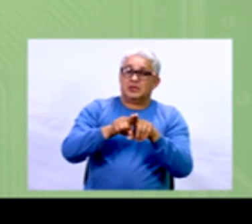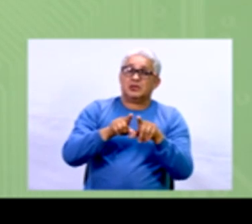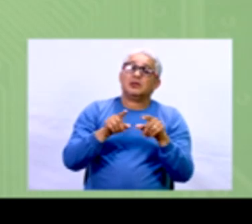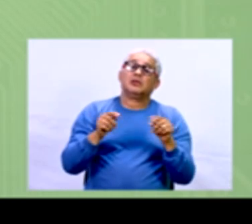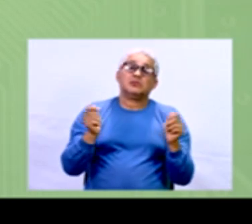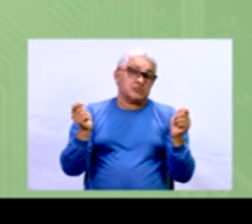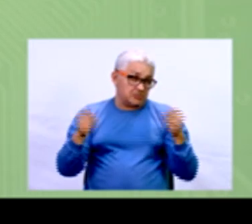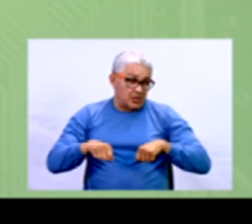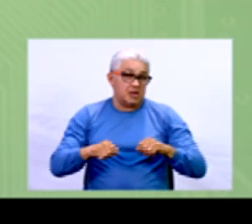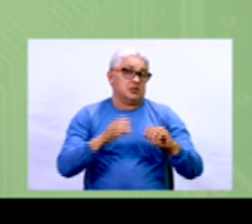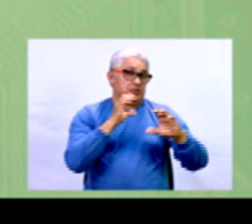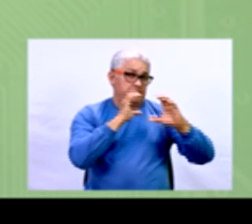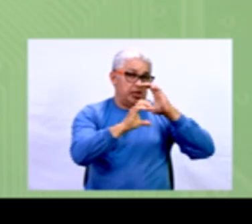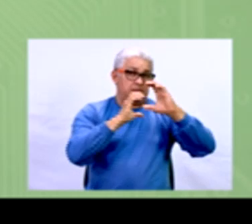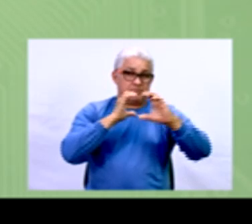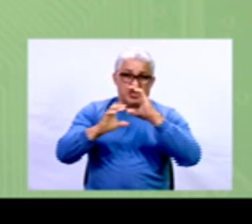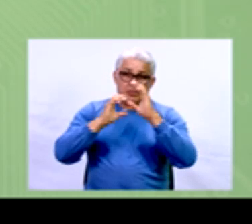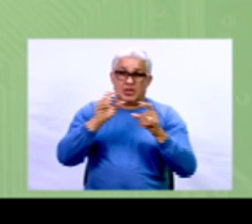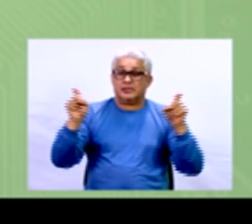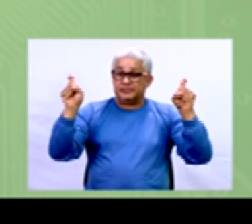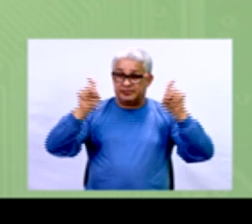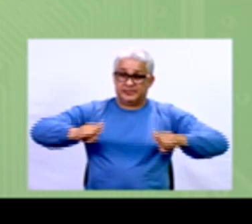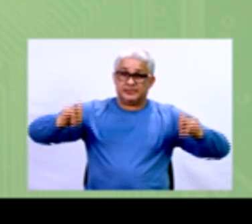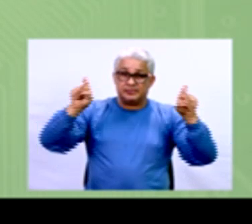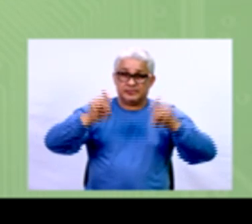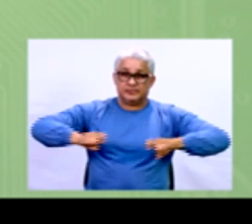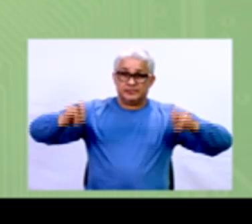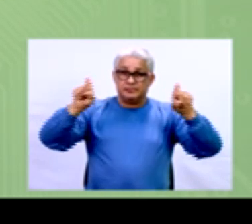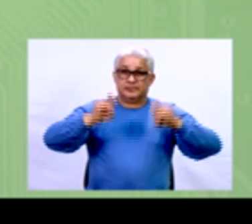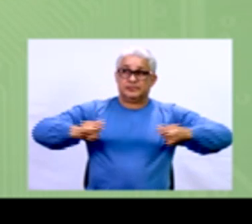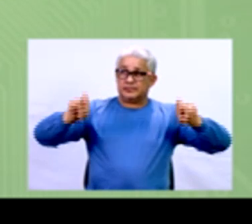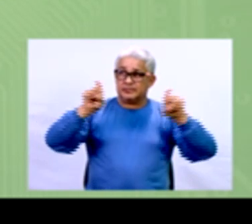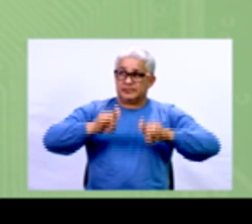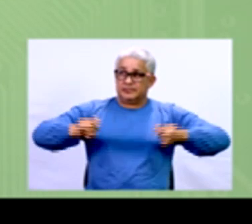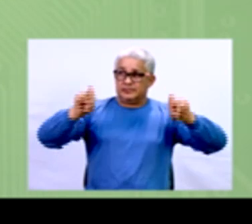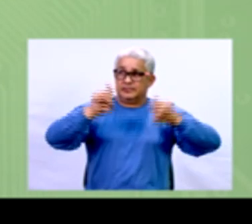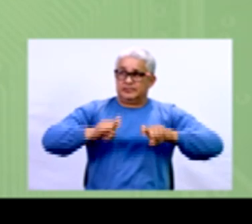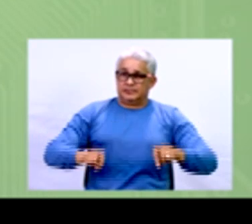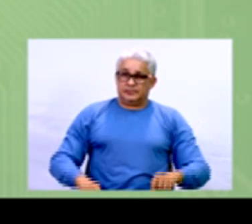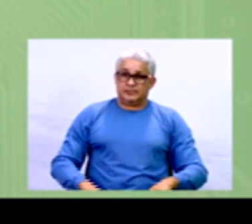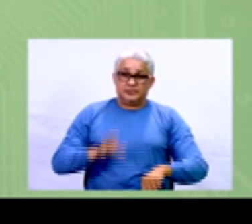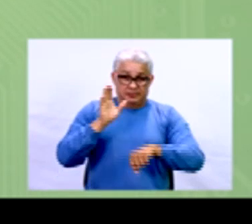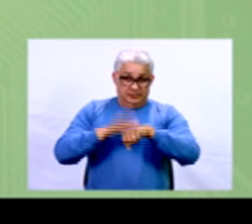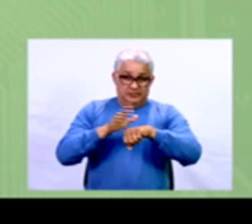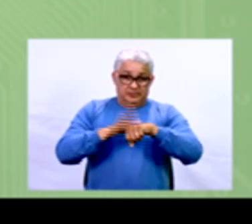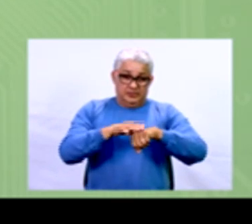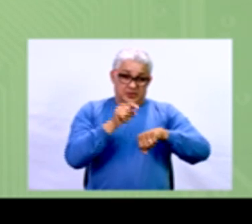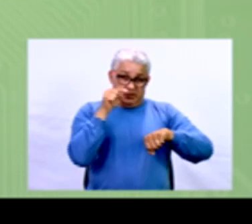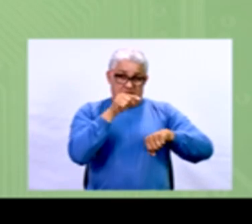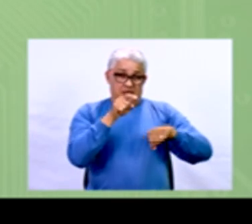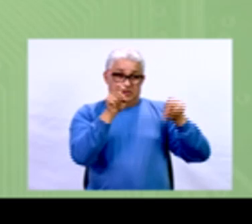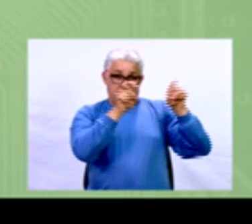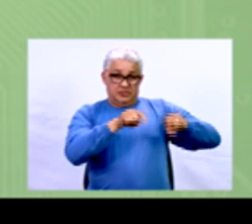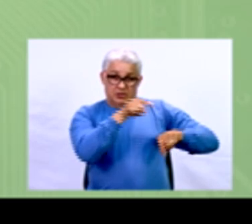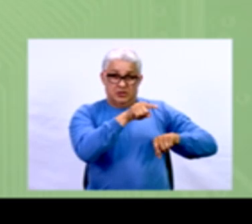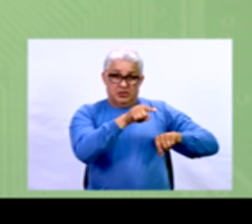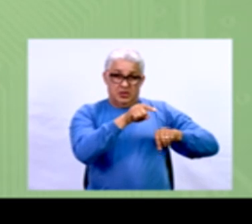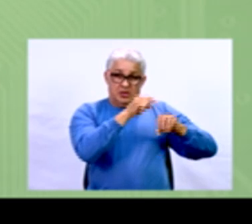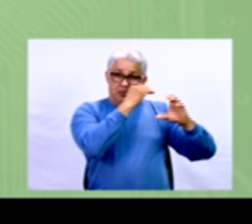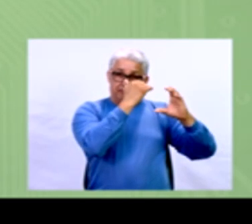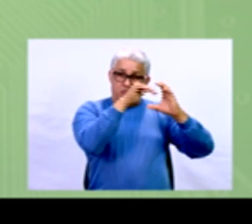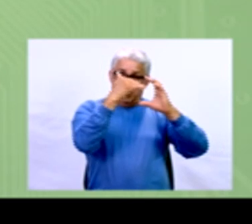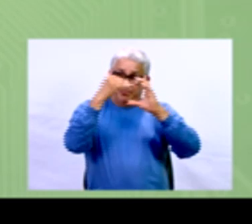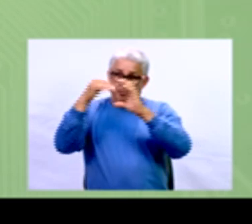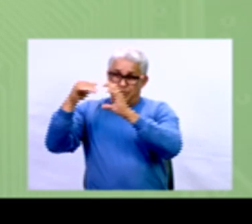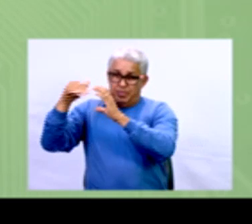é transmitida pelo computador. Então, o computador aqui, ele é que vai transmitir todas essas mídias de uma